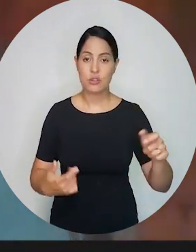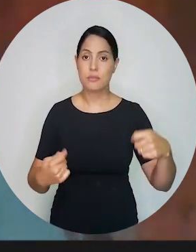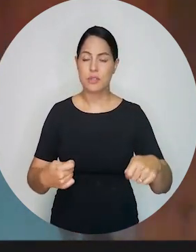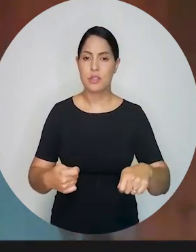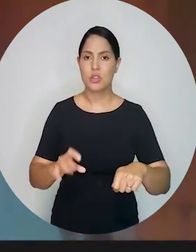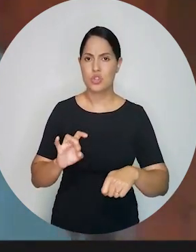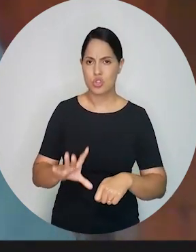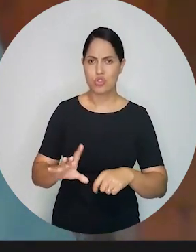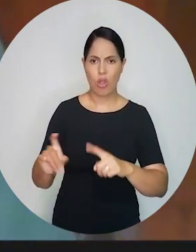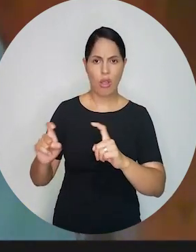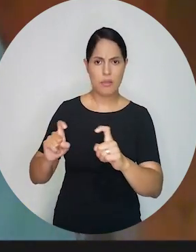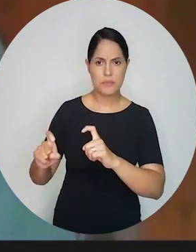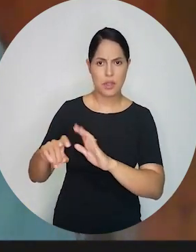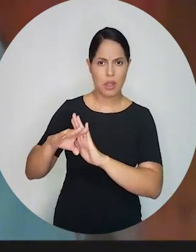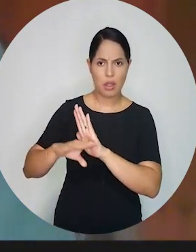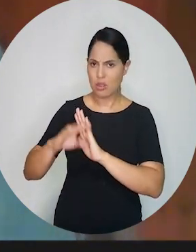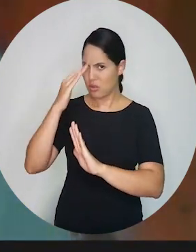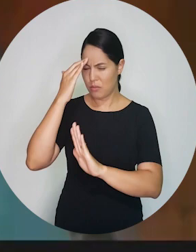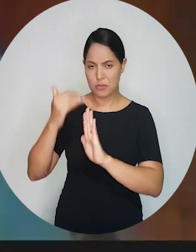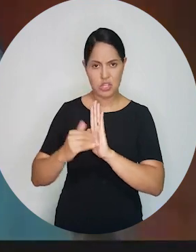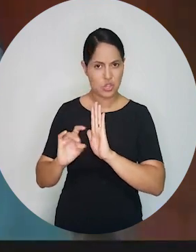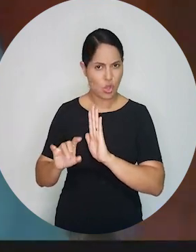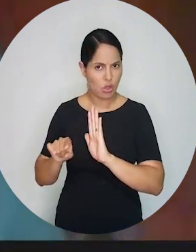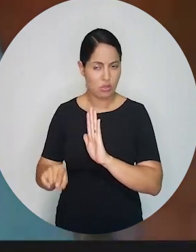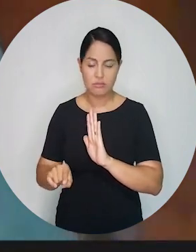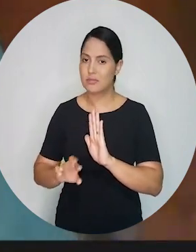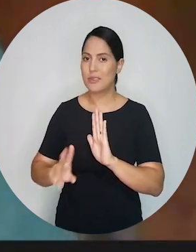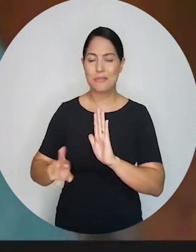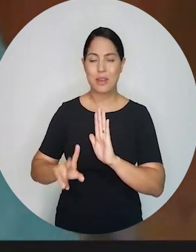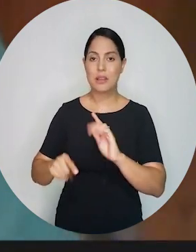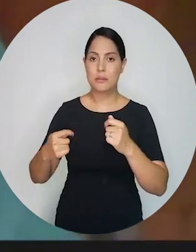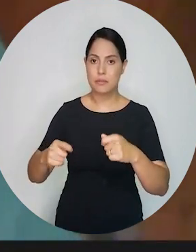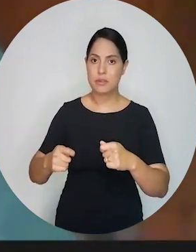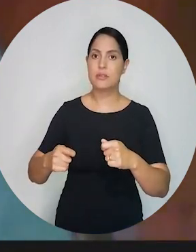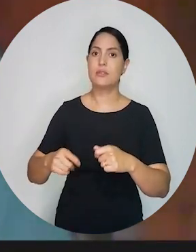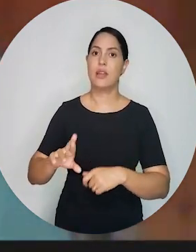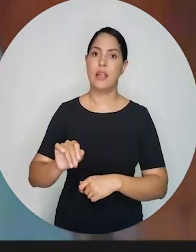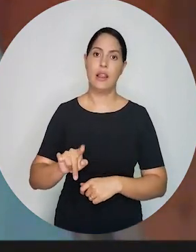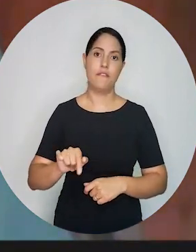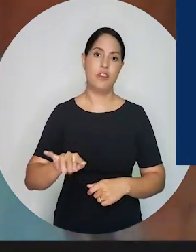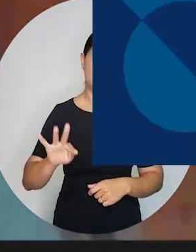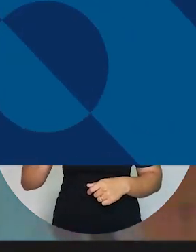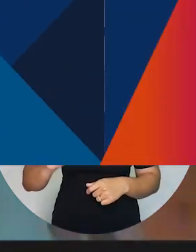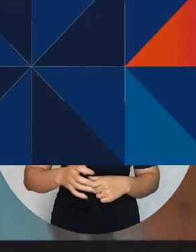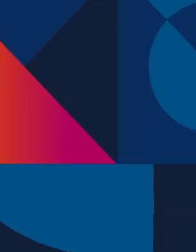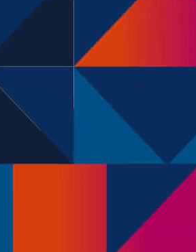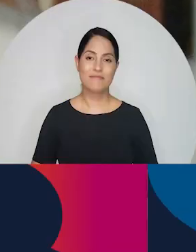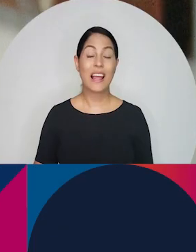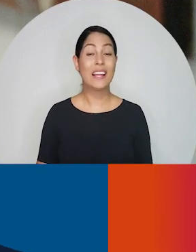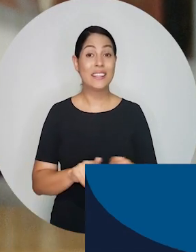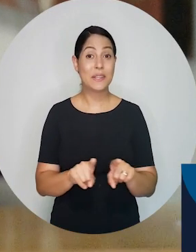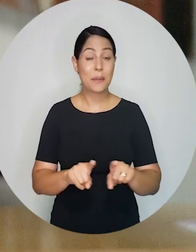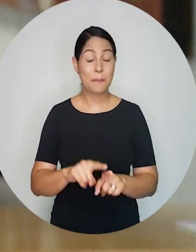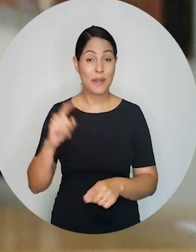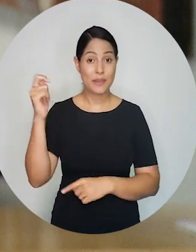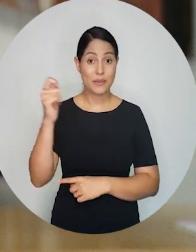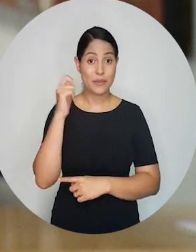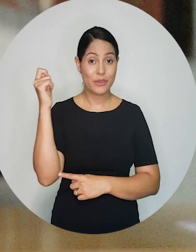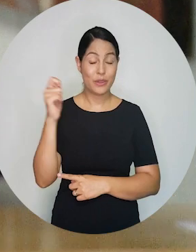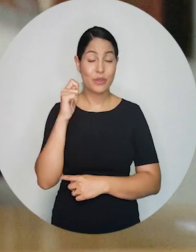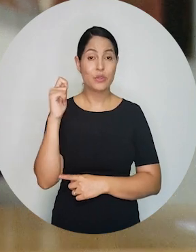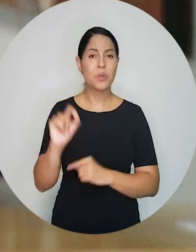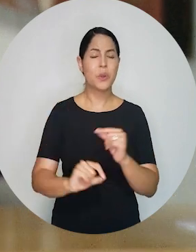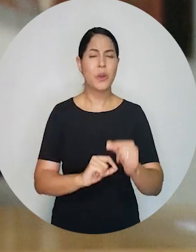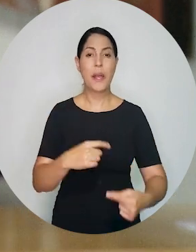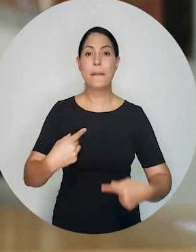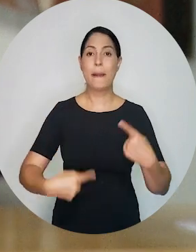relevante. Não basta simplesmente a infringência a algum dos princípios da administração pública. Também aconteceu no